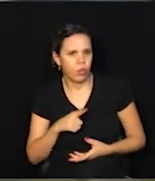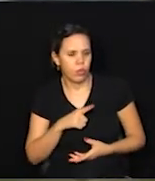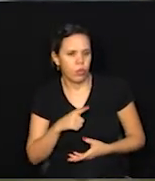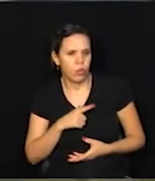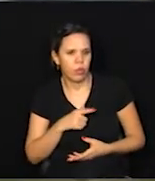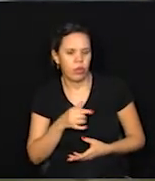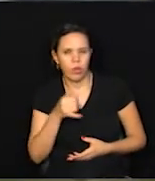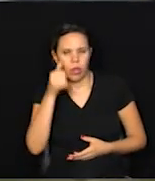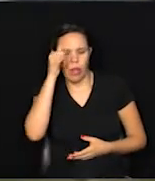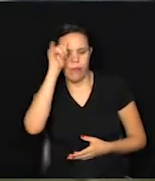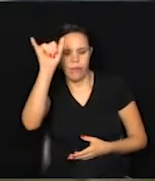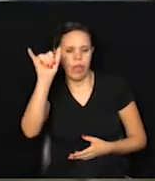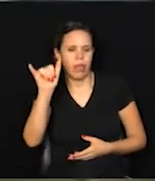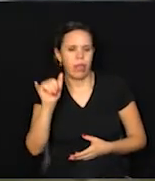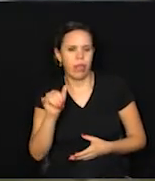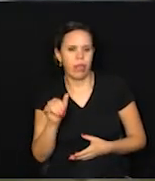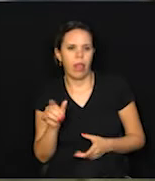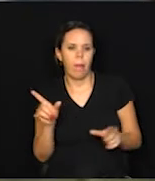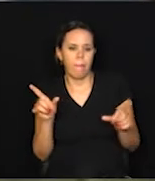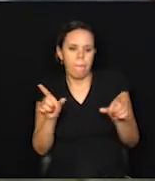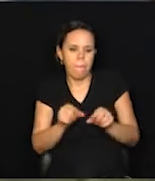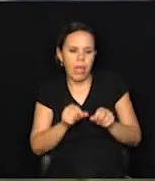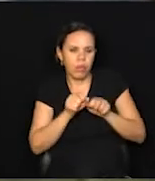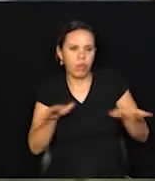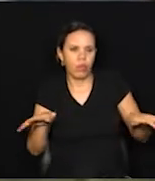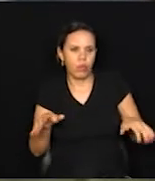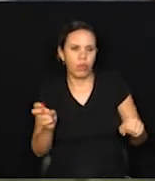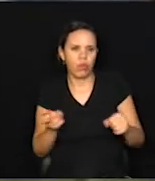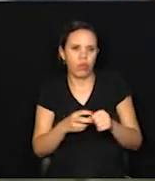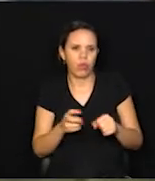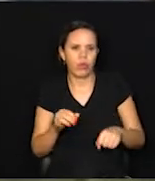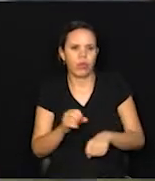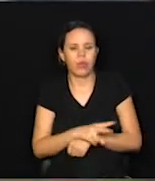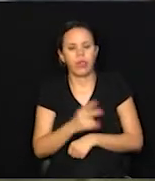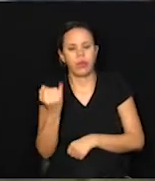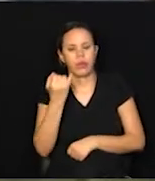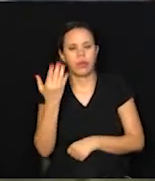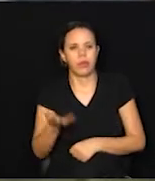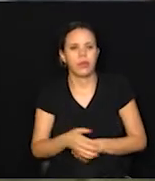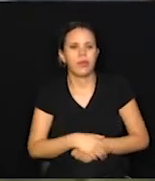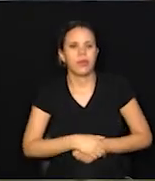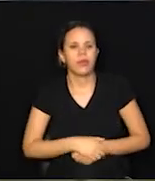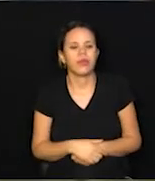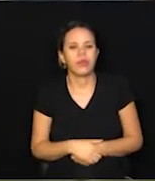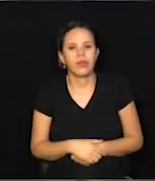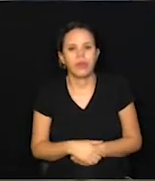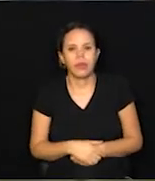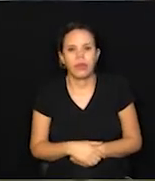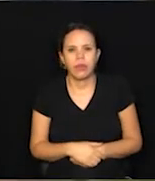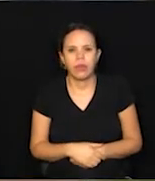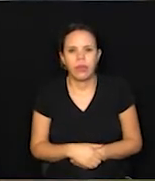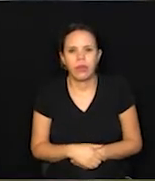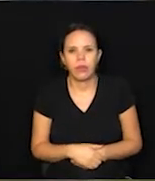disseminar menos o vírus, e isso é muito importante, né? Inclusive